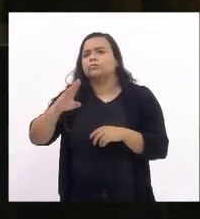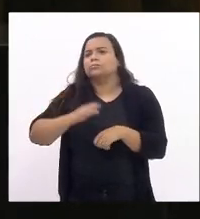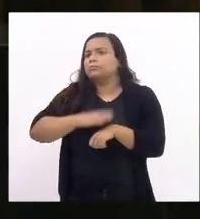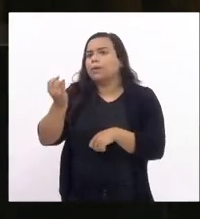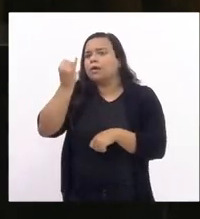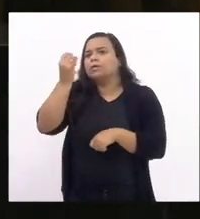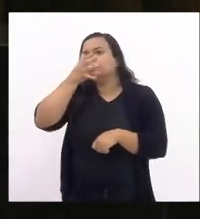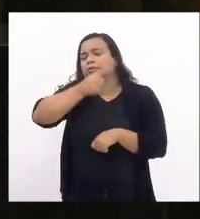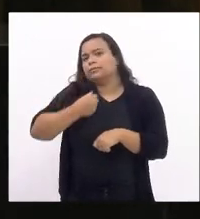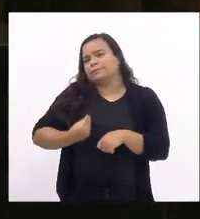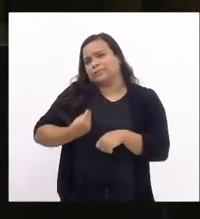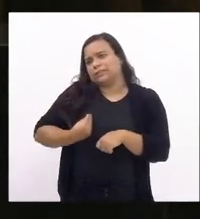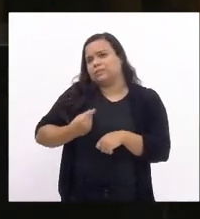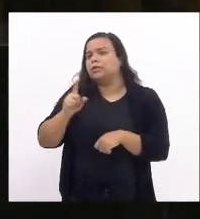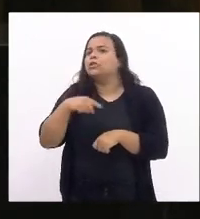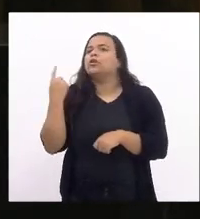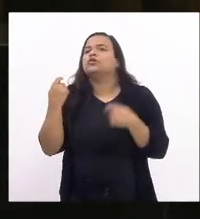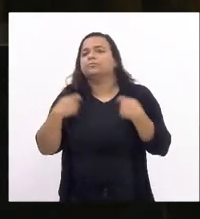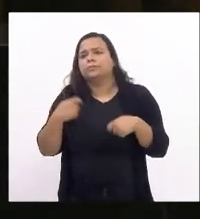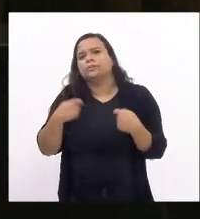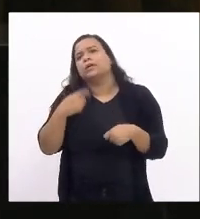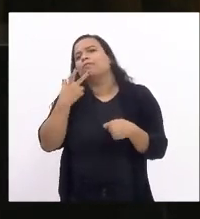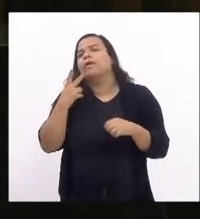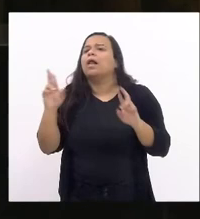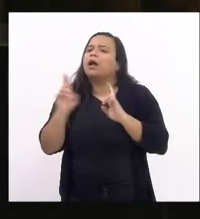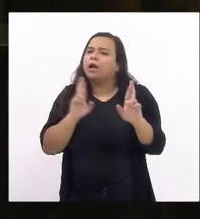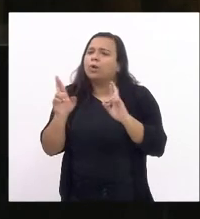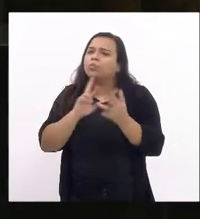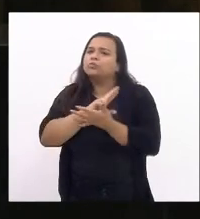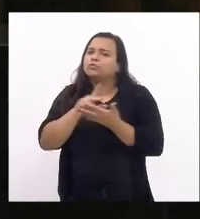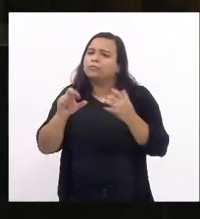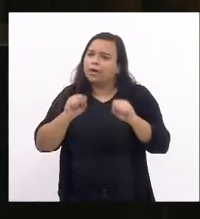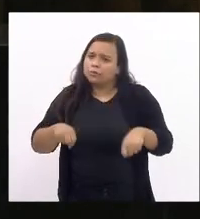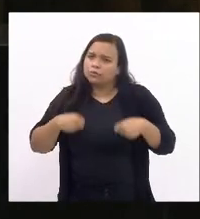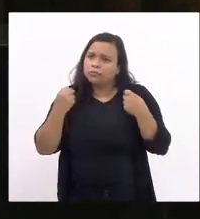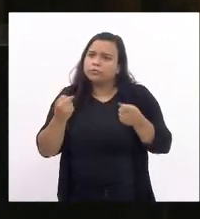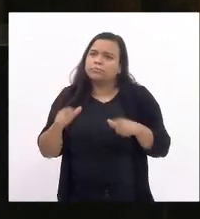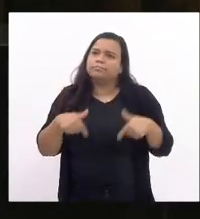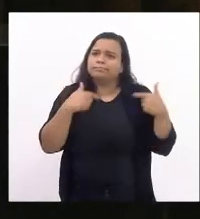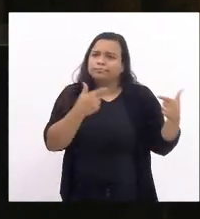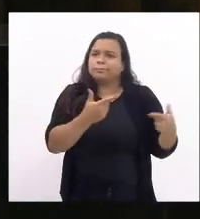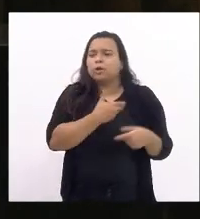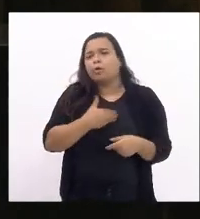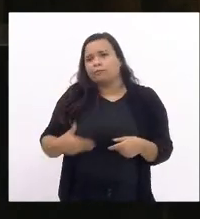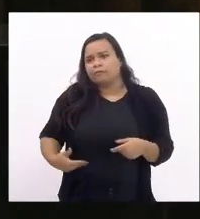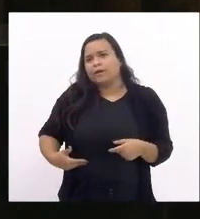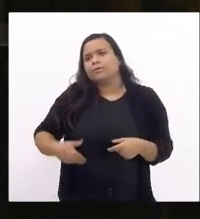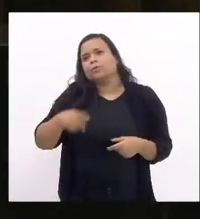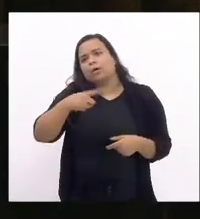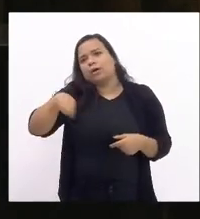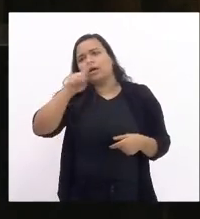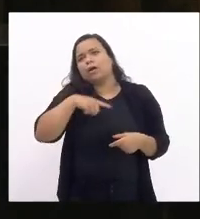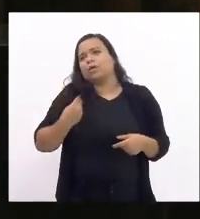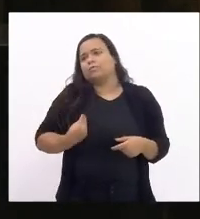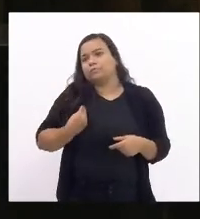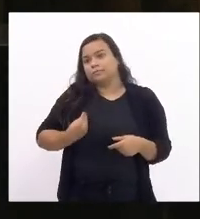vidas, precisamos falar dos recursos empenhados por esse governo para que essas vidas, de fato, sejam,